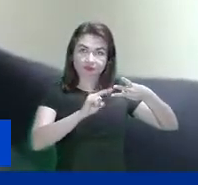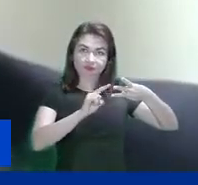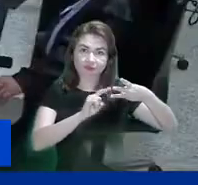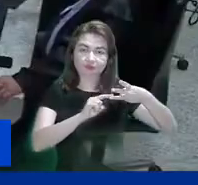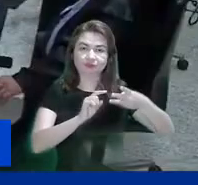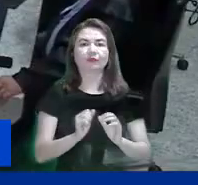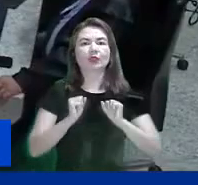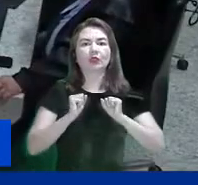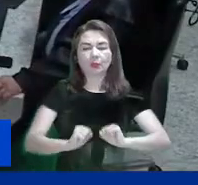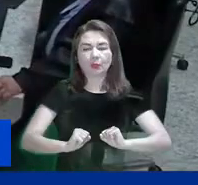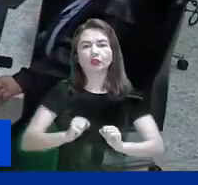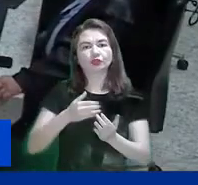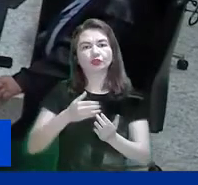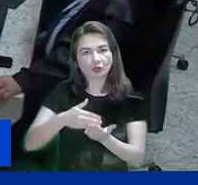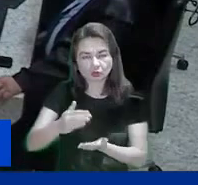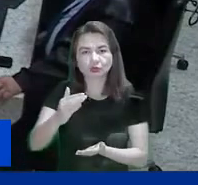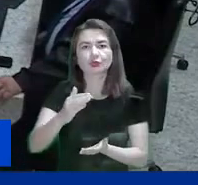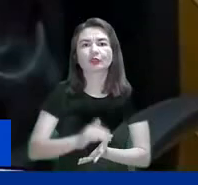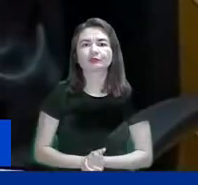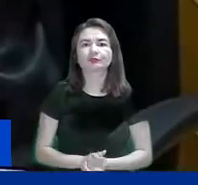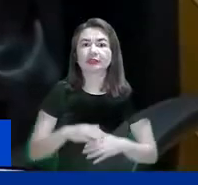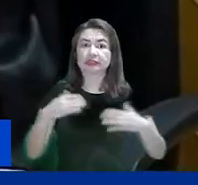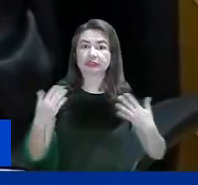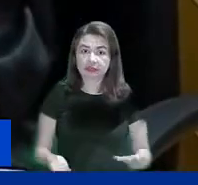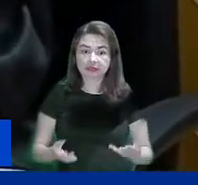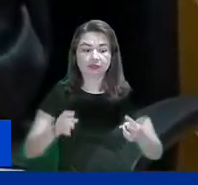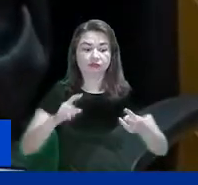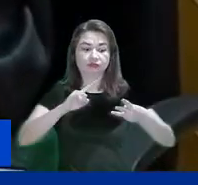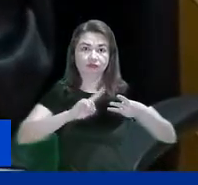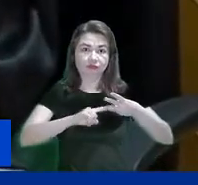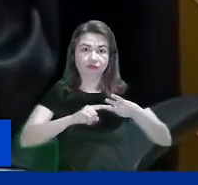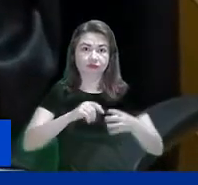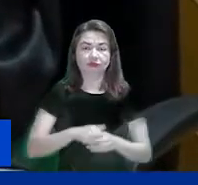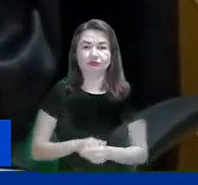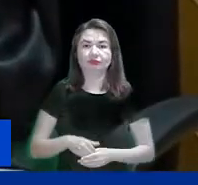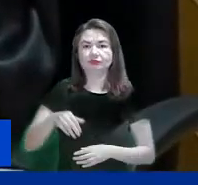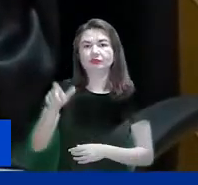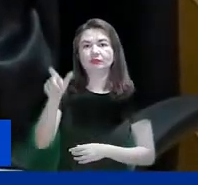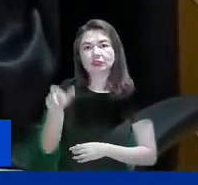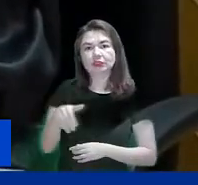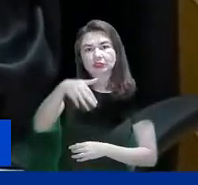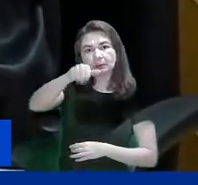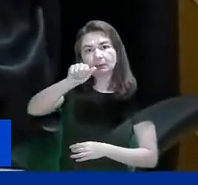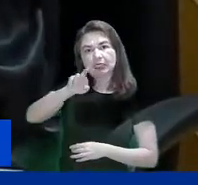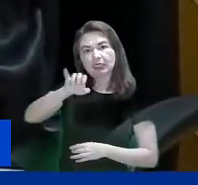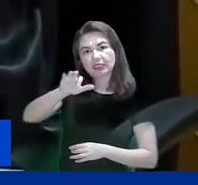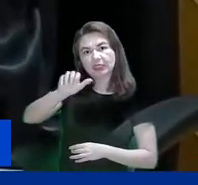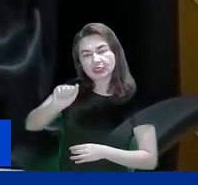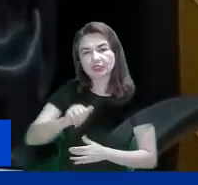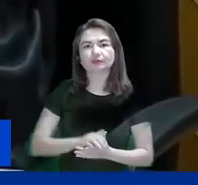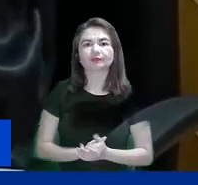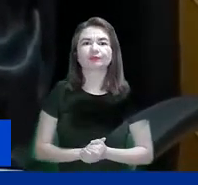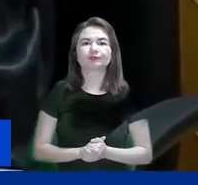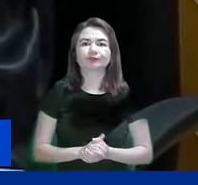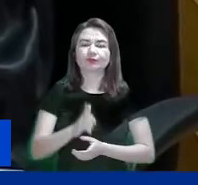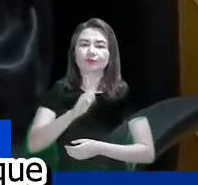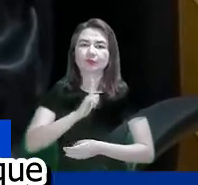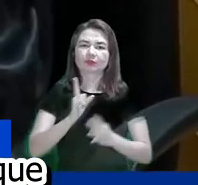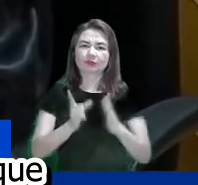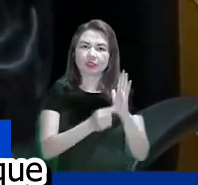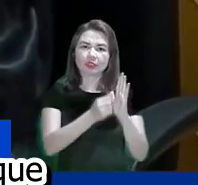pode prosseguir. Certo. Aqui já são embargos do outro lado, da Maria Orlanda Marques Garcia, que teve as